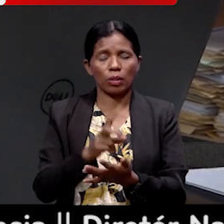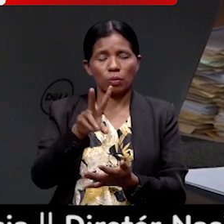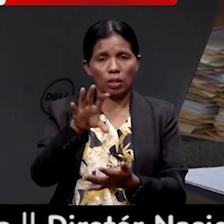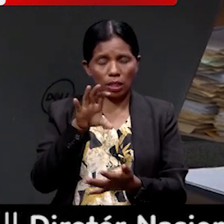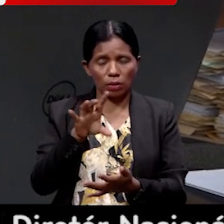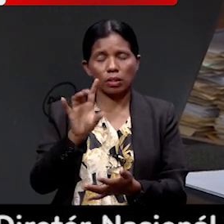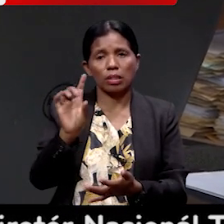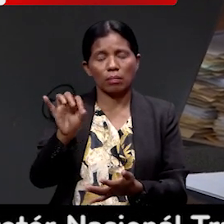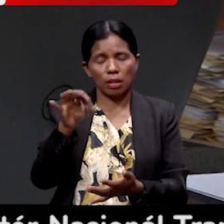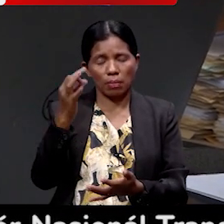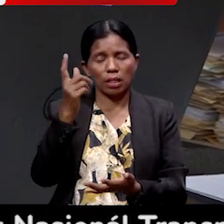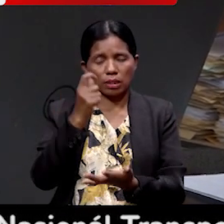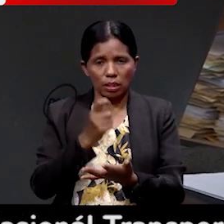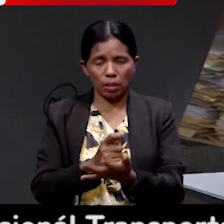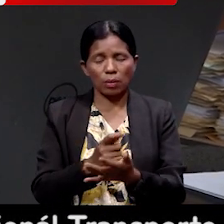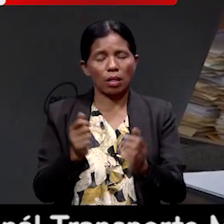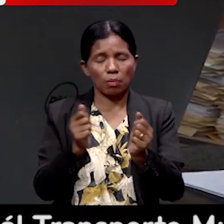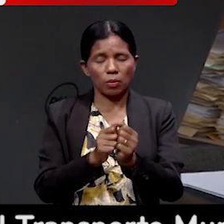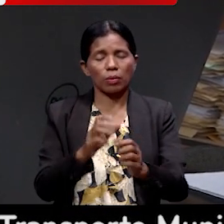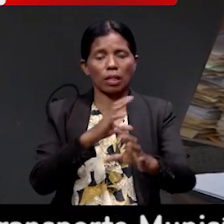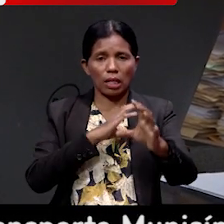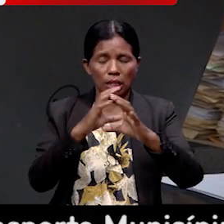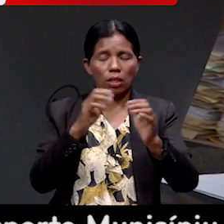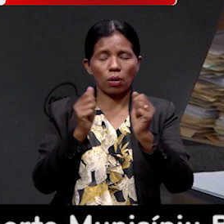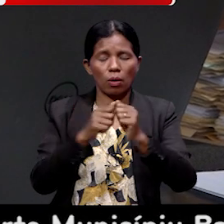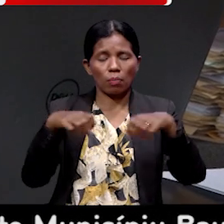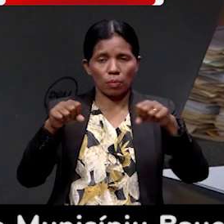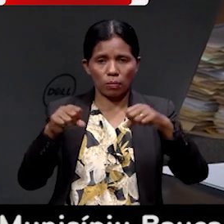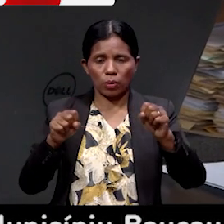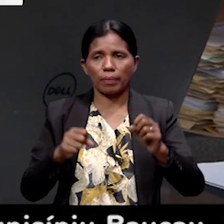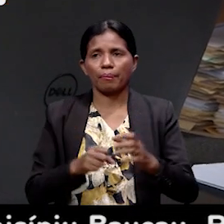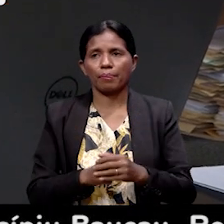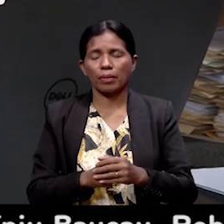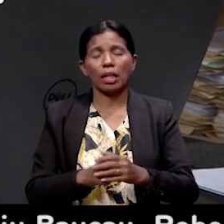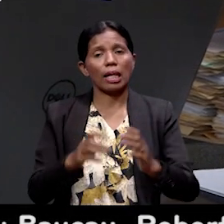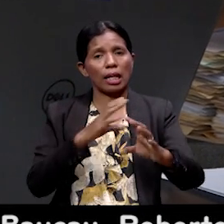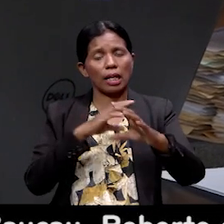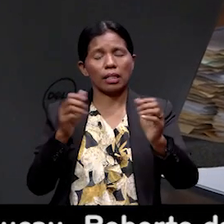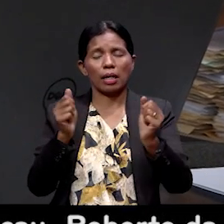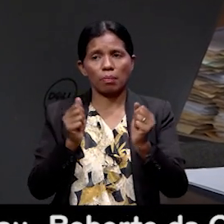219.854 ne total kareta ho motor agora ba iha kareta ba iha be kareta hamutuk